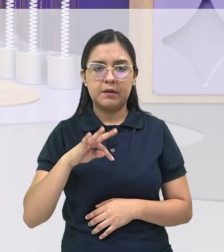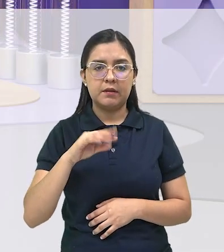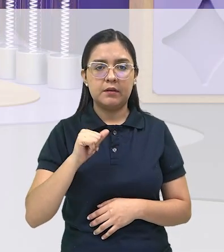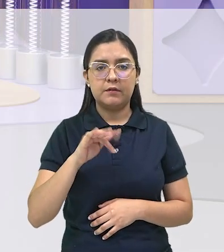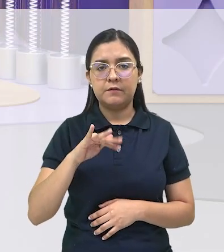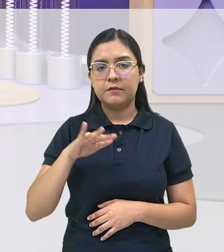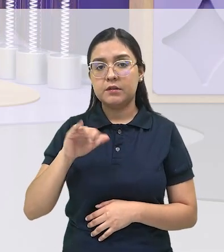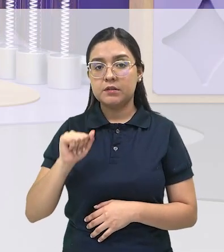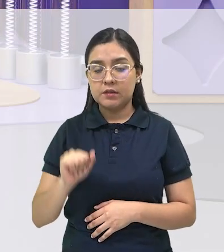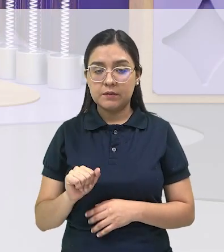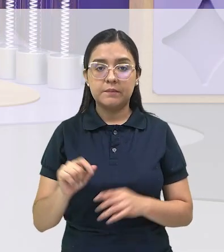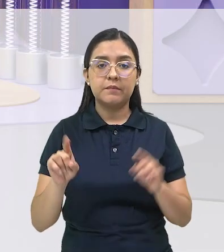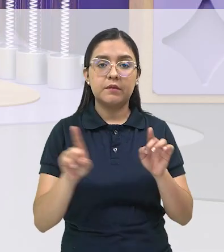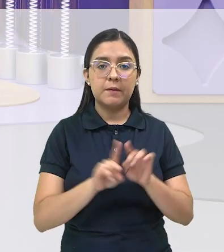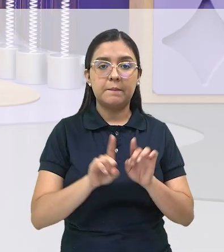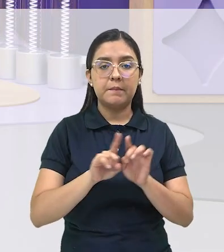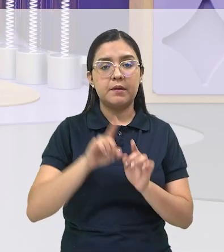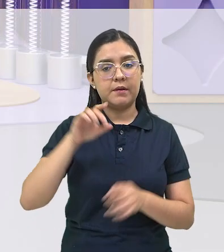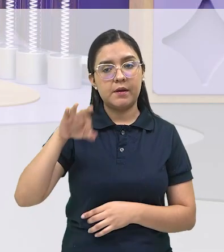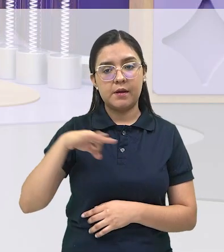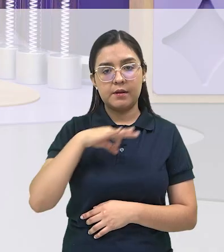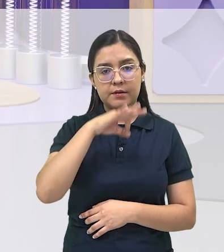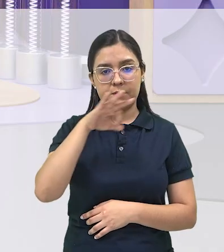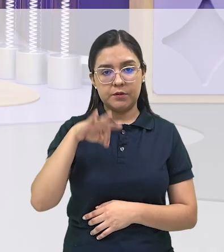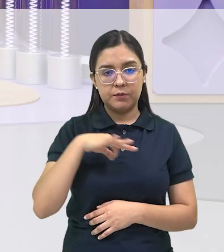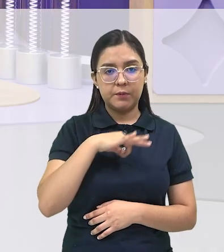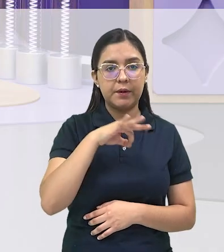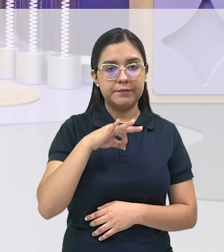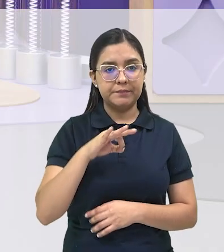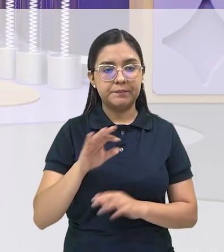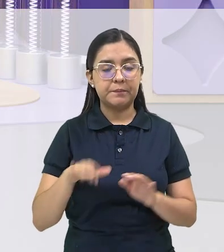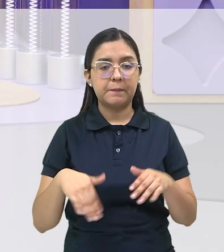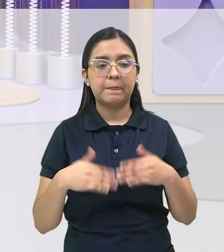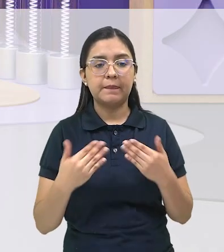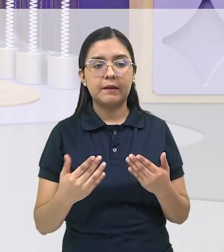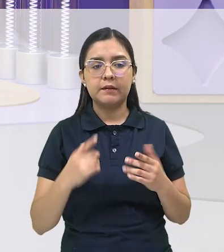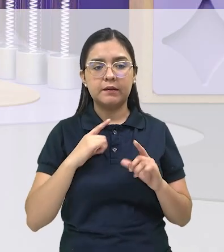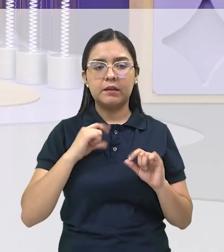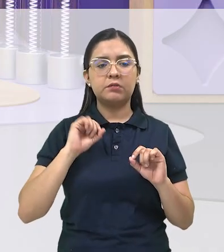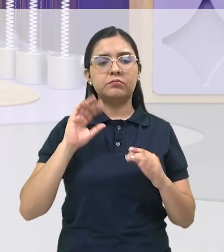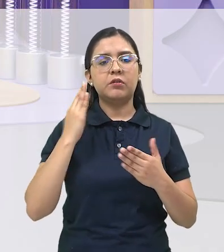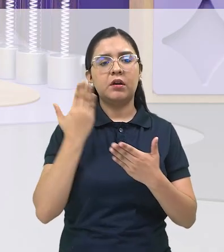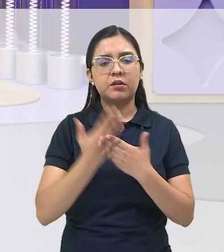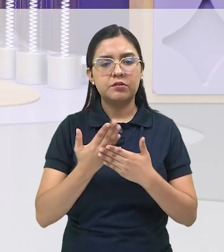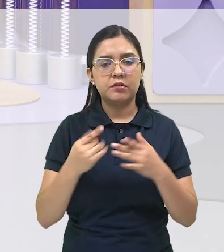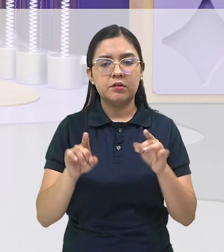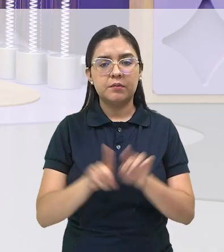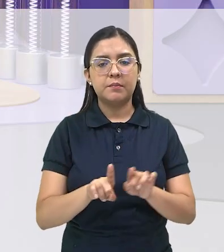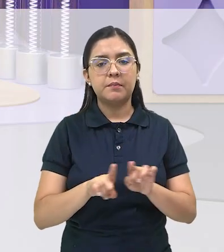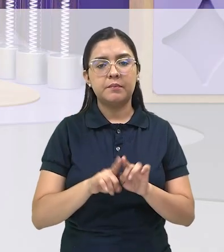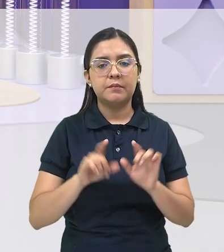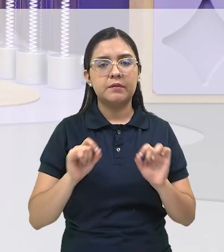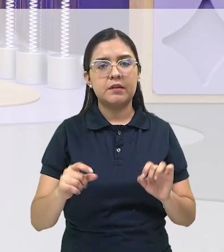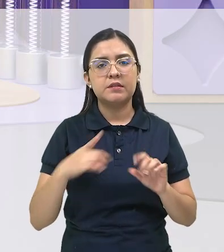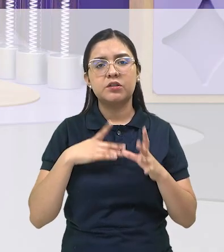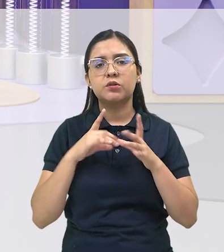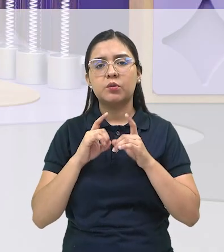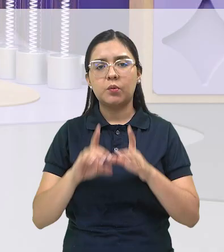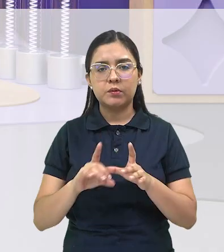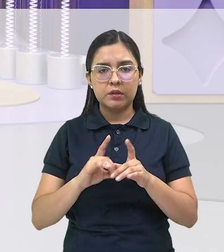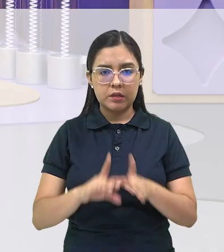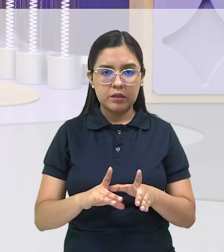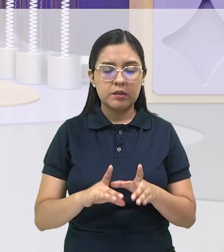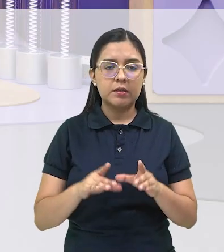ou as realidades espirituais, né? Então é a negação dessas